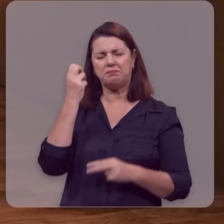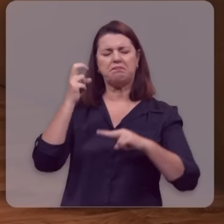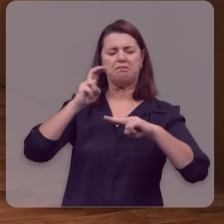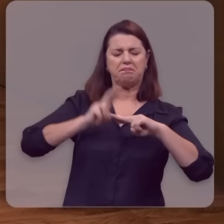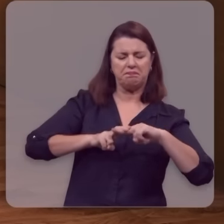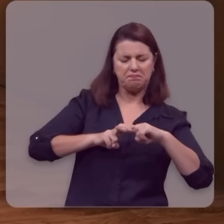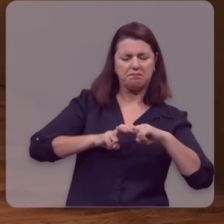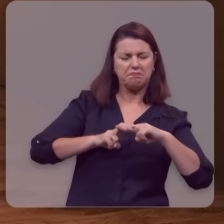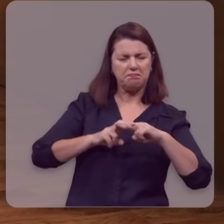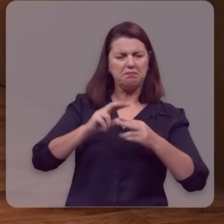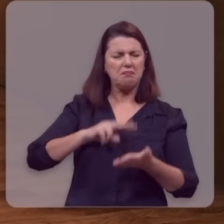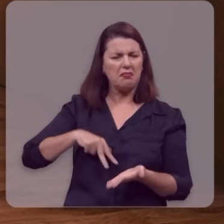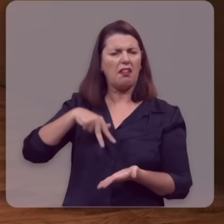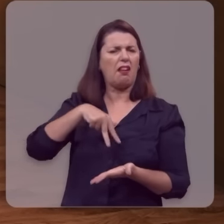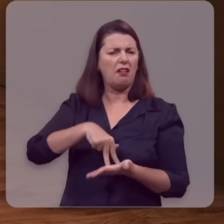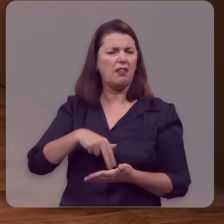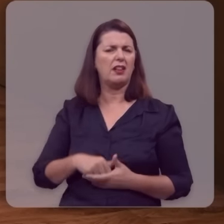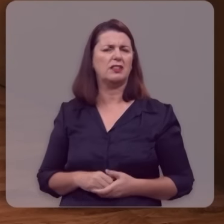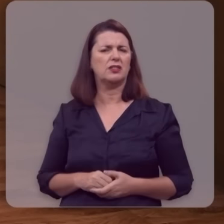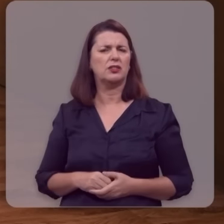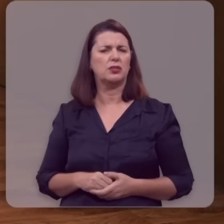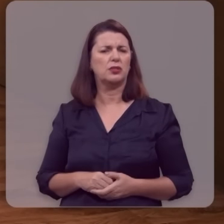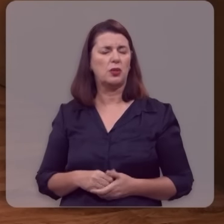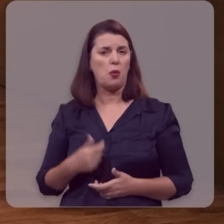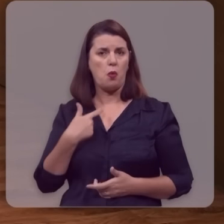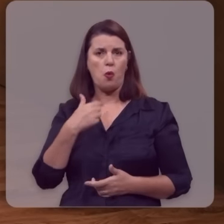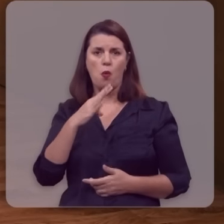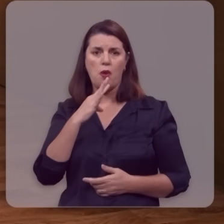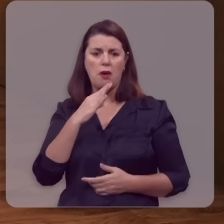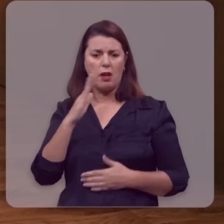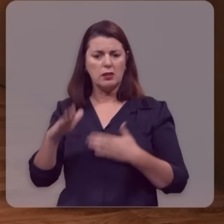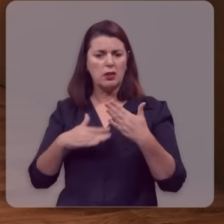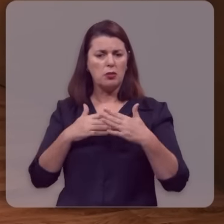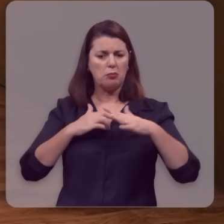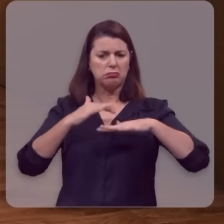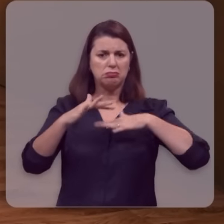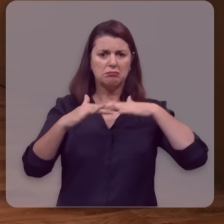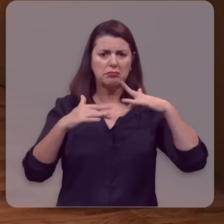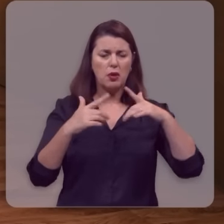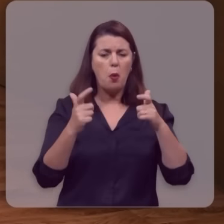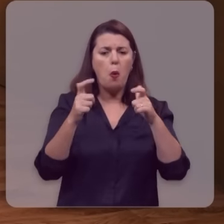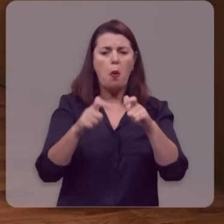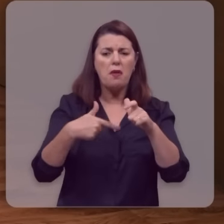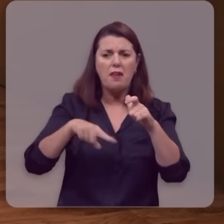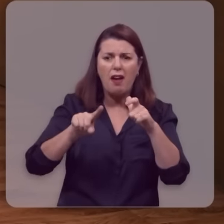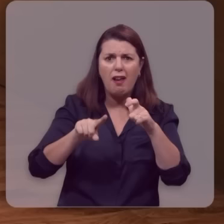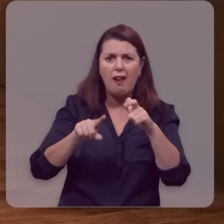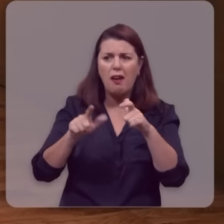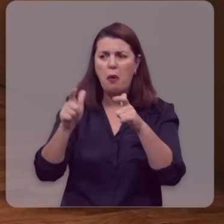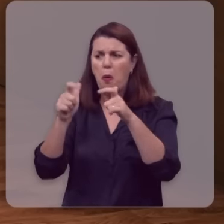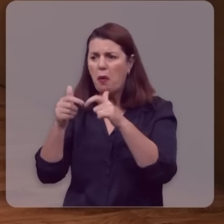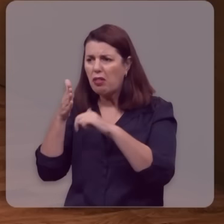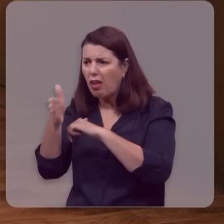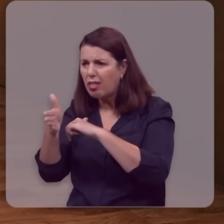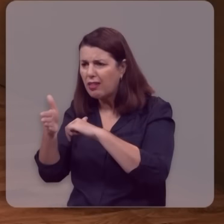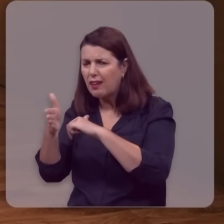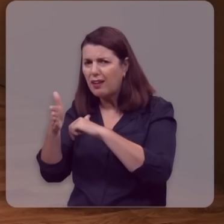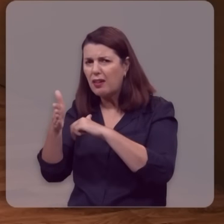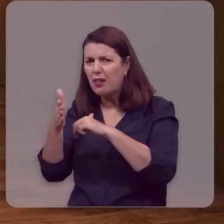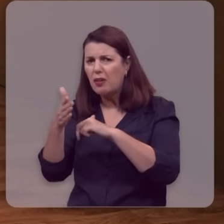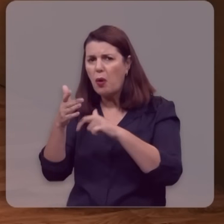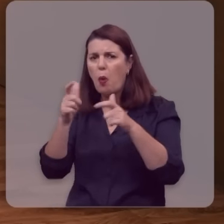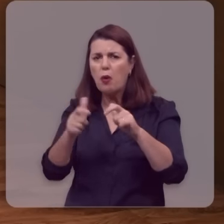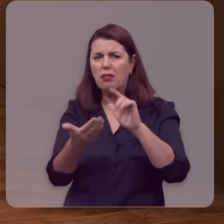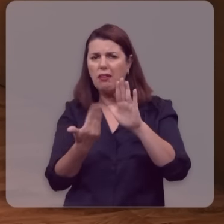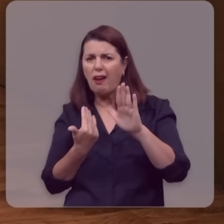quando me levanto ou seja ele conhece os seus movimentos onde você vai onde você entra